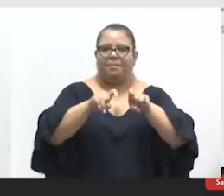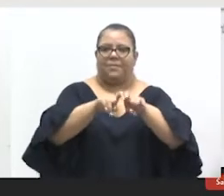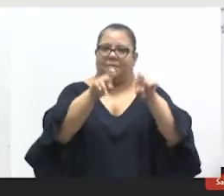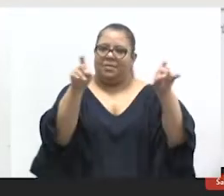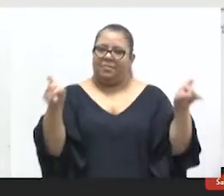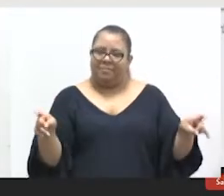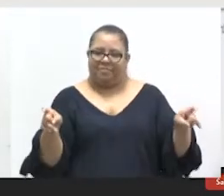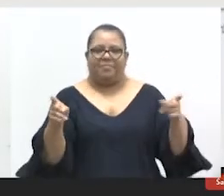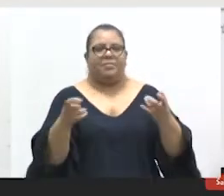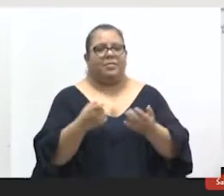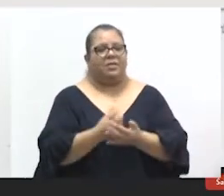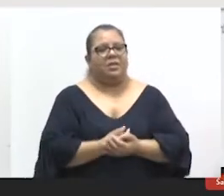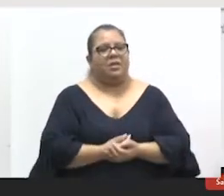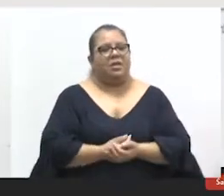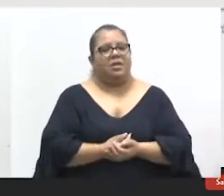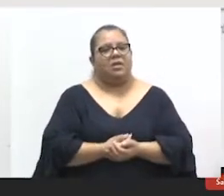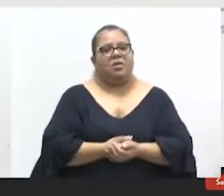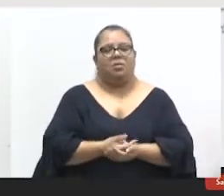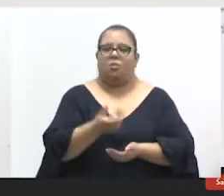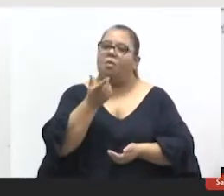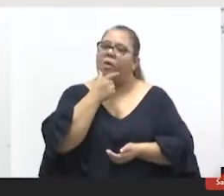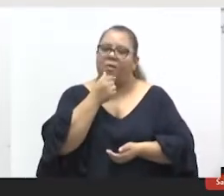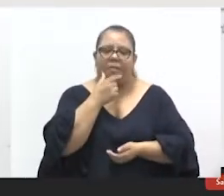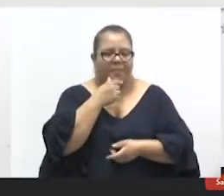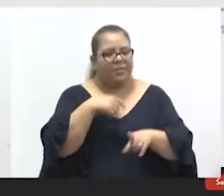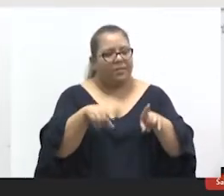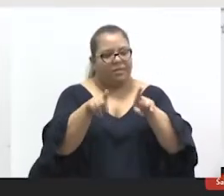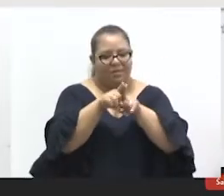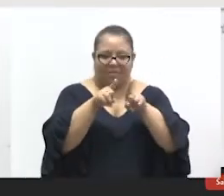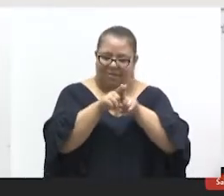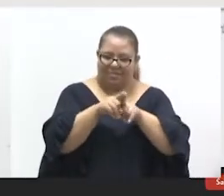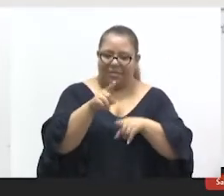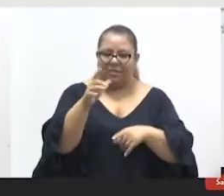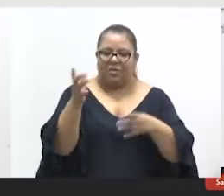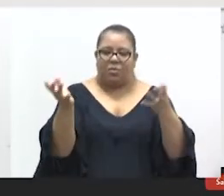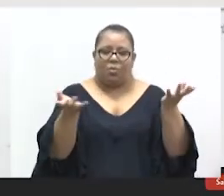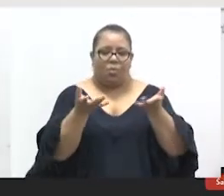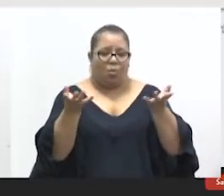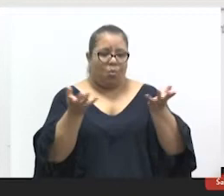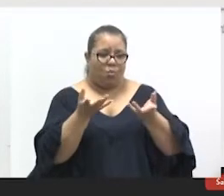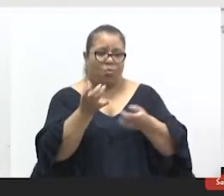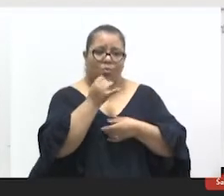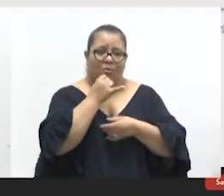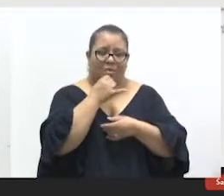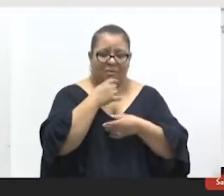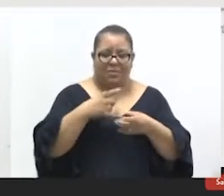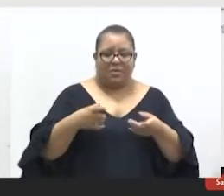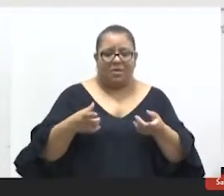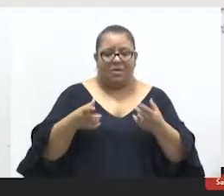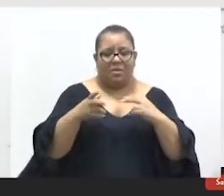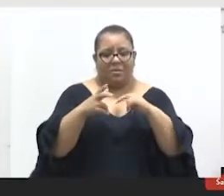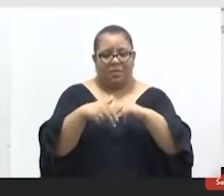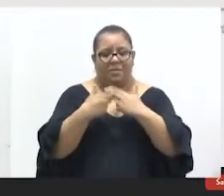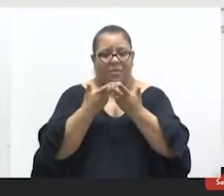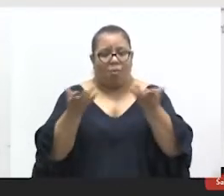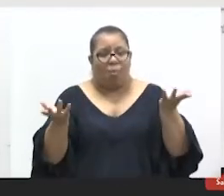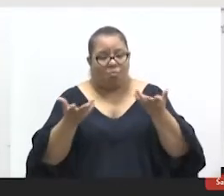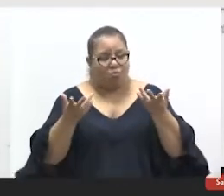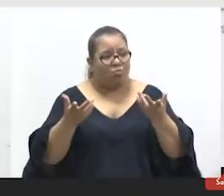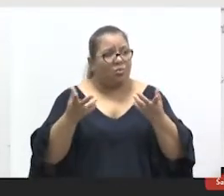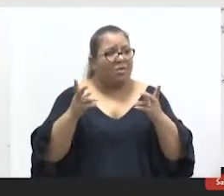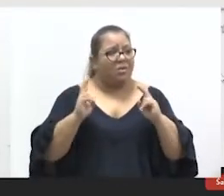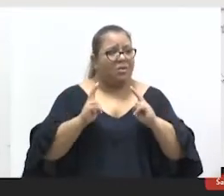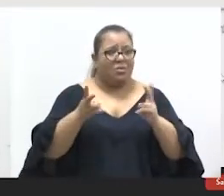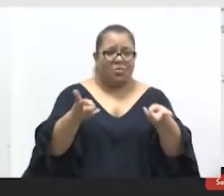mortalidade, o primeiro lugar é a próstata, seguido de pulmões, brônquios, né, estômago, esôfago e colo. Então, podem perceber que segue a